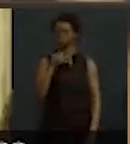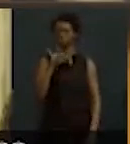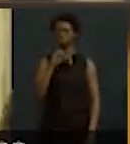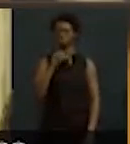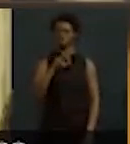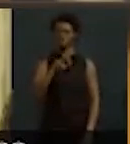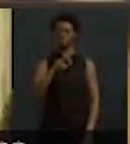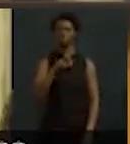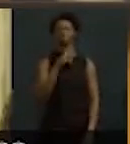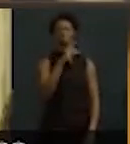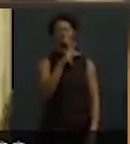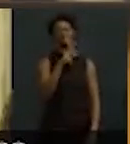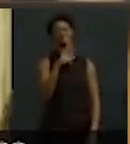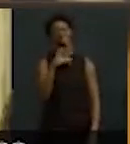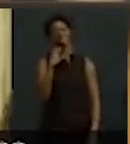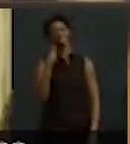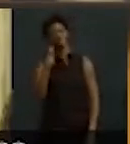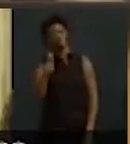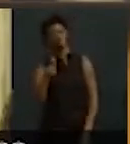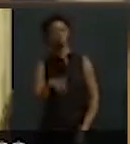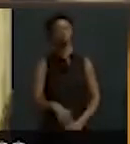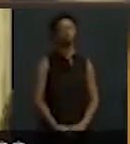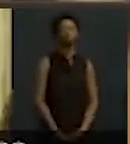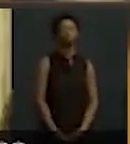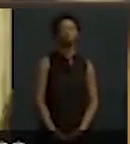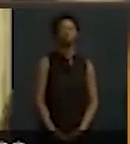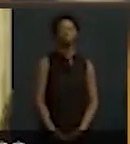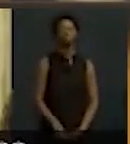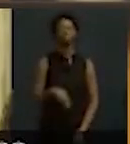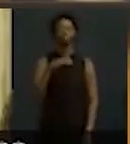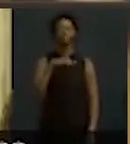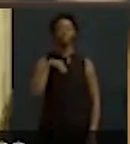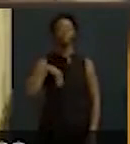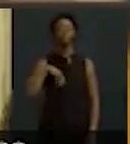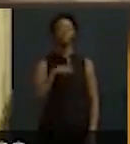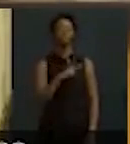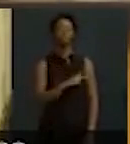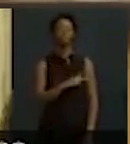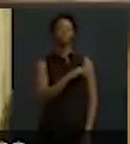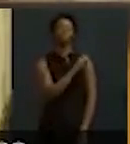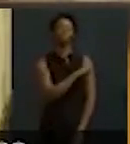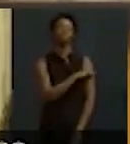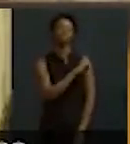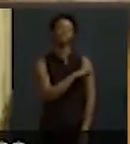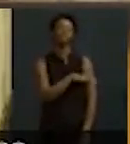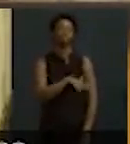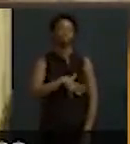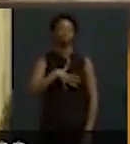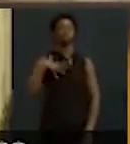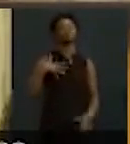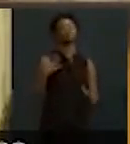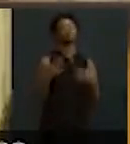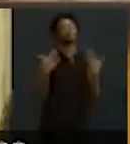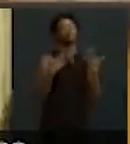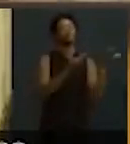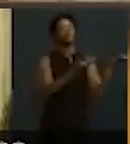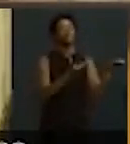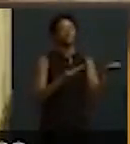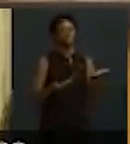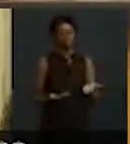da União, TCU. O Ministério Público do Estado do Rio de Janeiro tem a honra de convidar